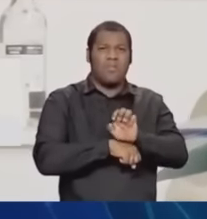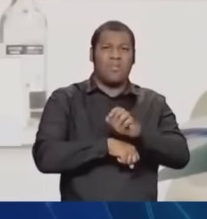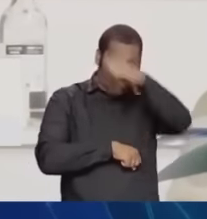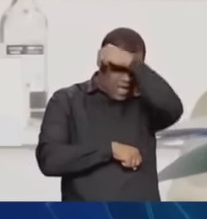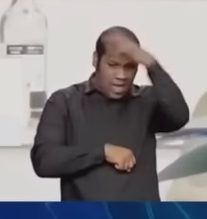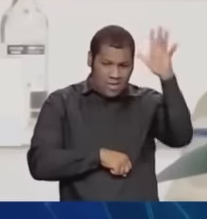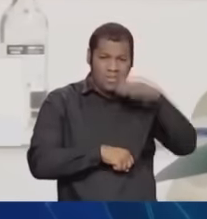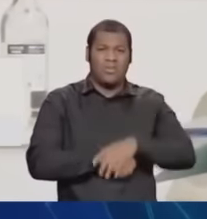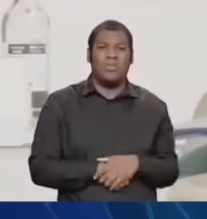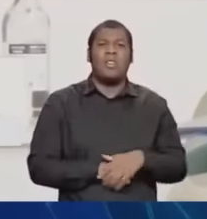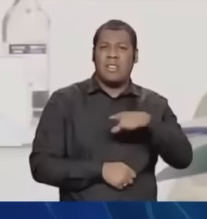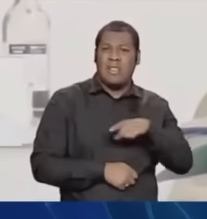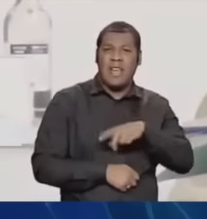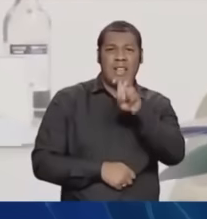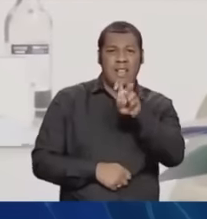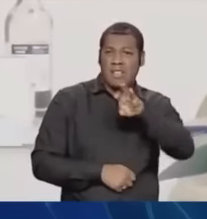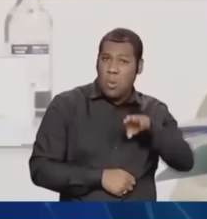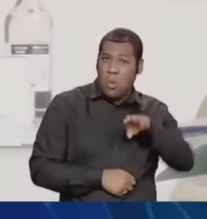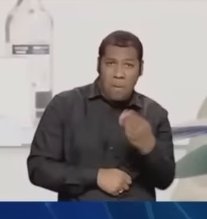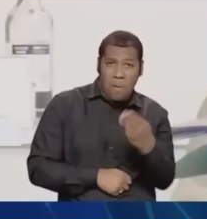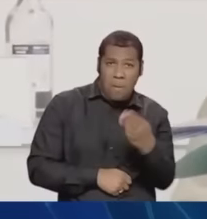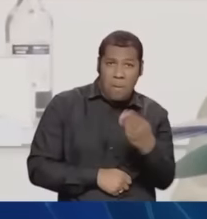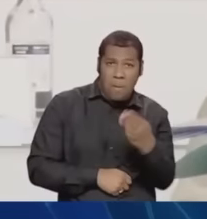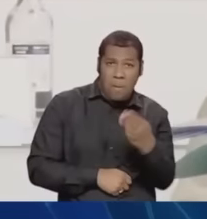mais, nada menos que 5 milhões de quilômetros quadrados.